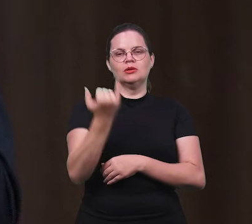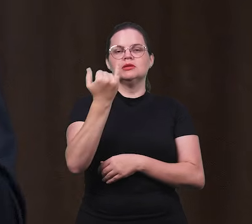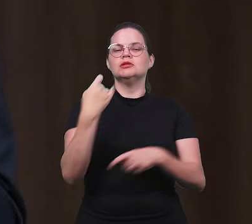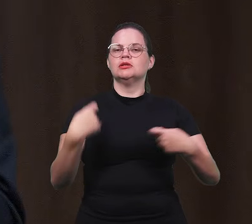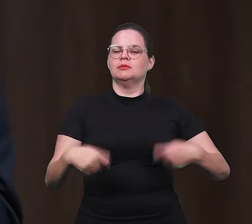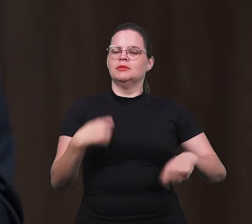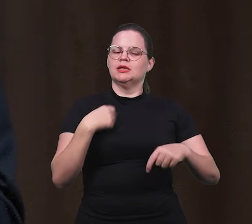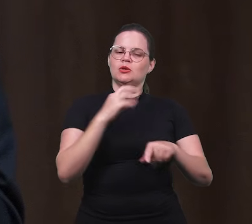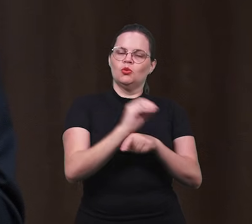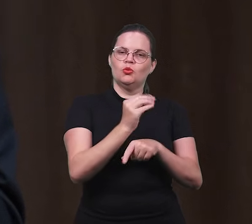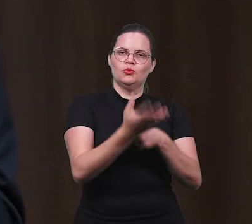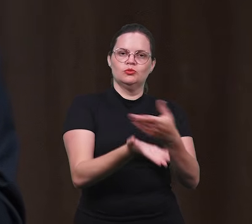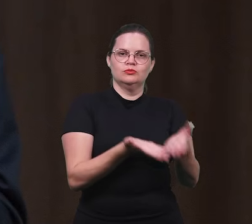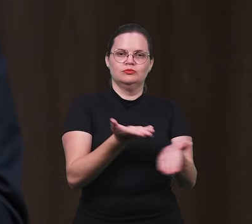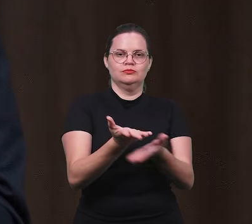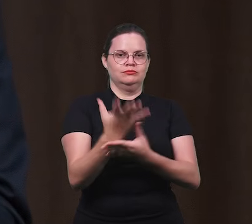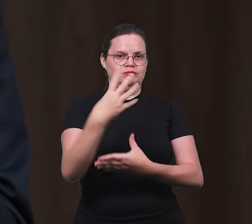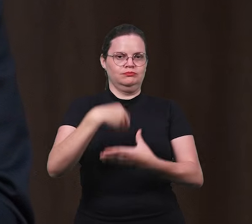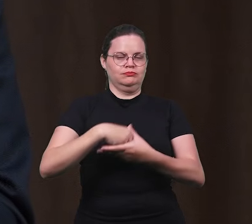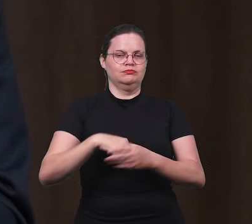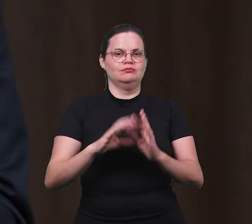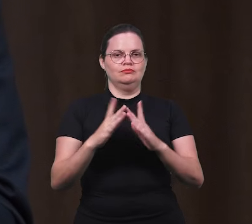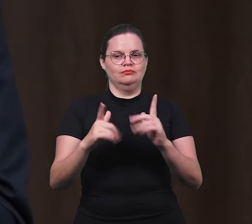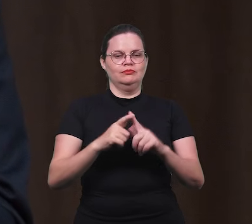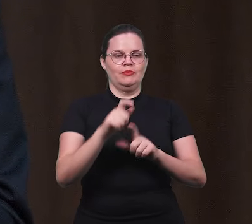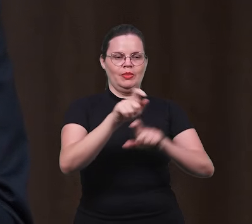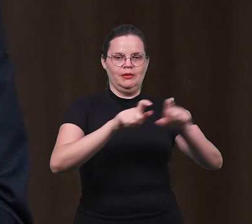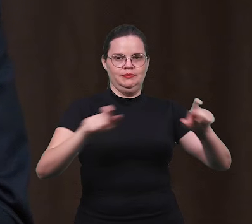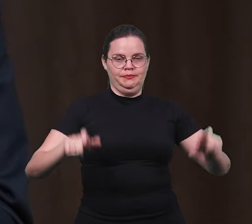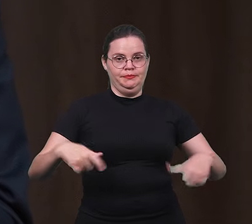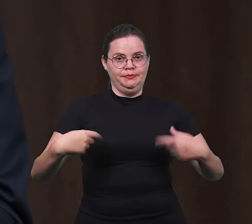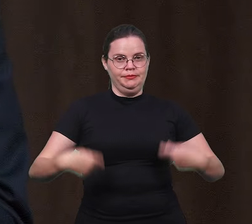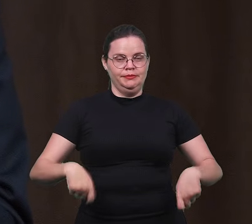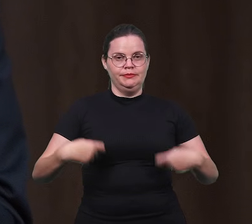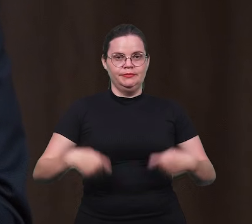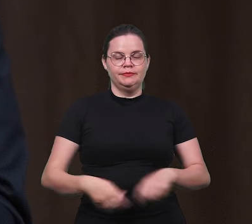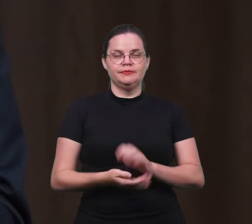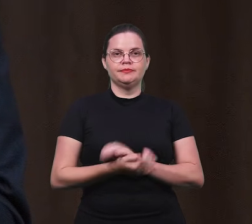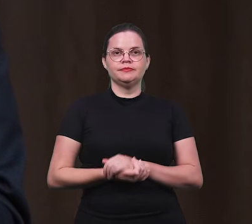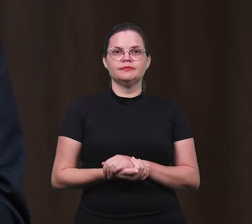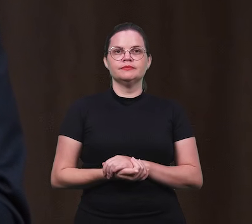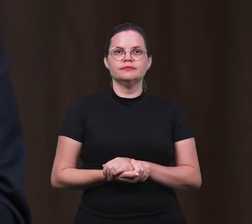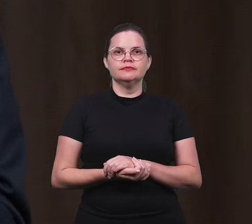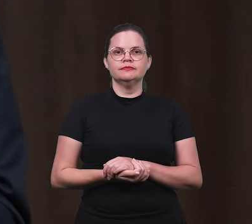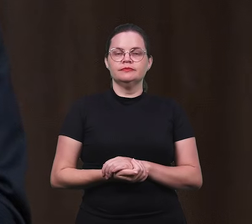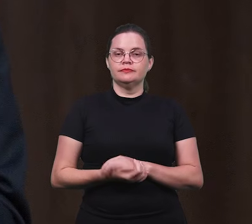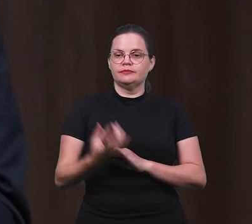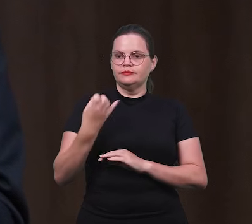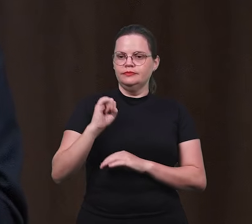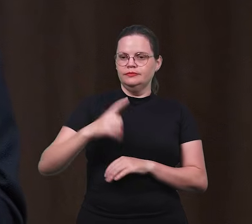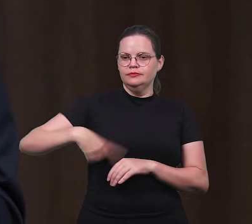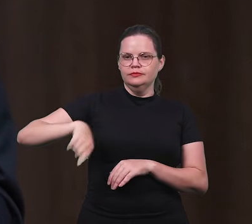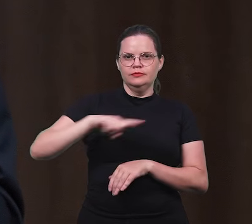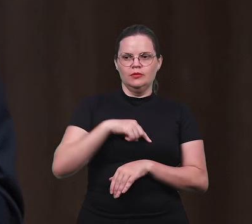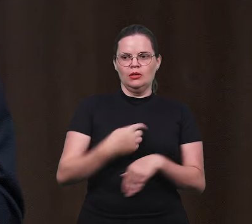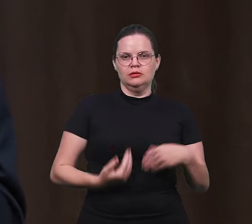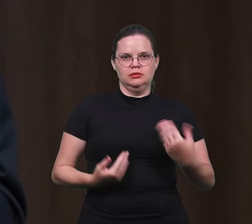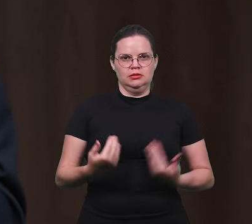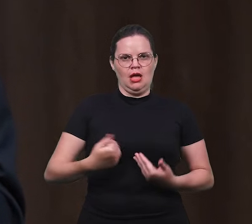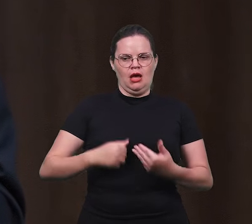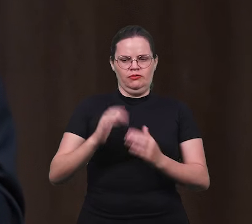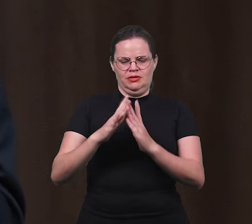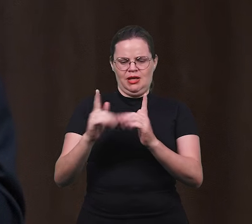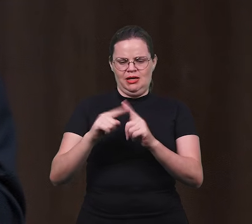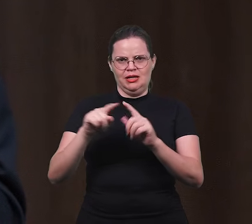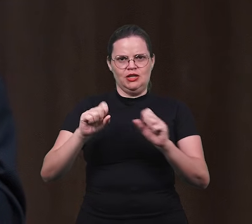seja bem cuidado nas nossas igrejas. Aquilo que sempre dizemos, uma igreja forte é